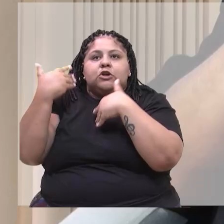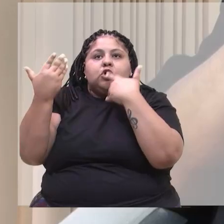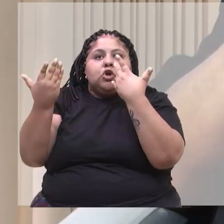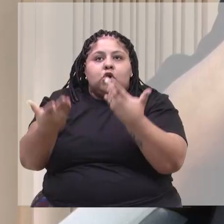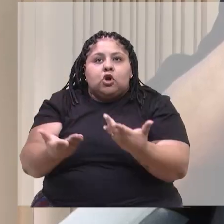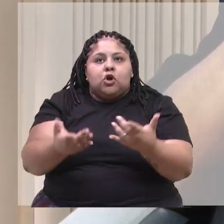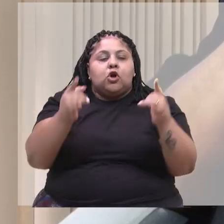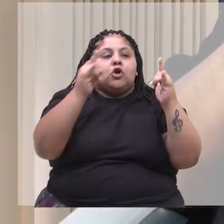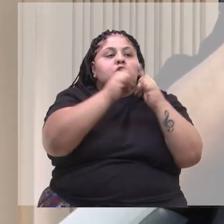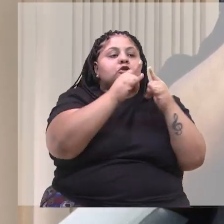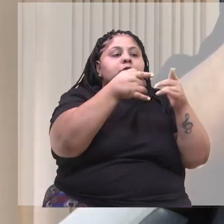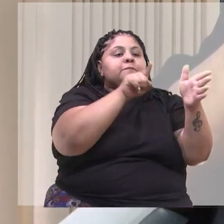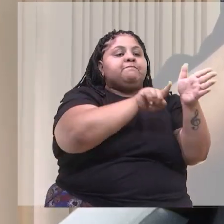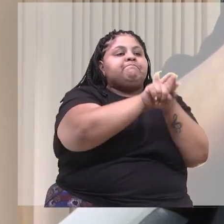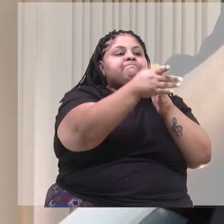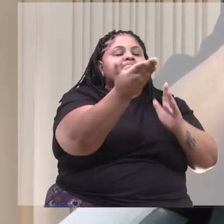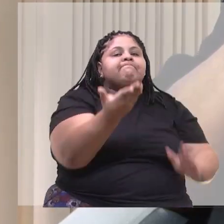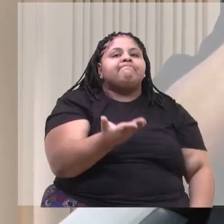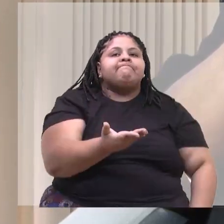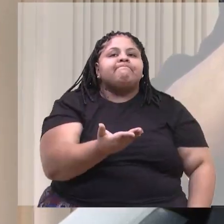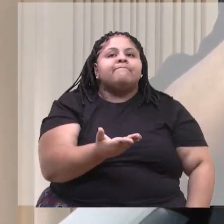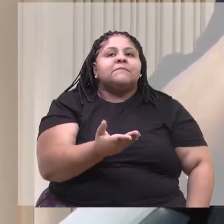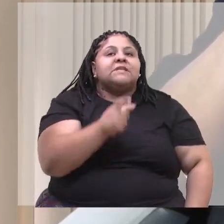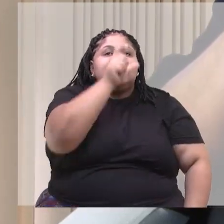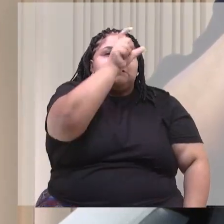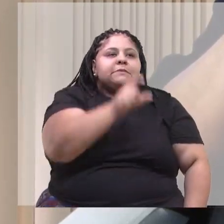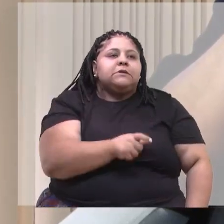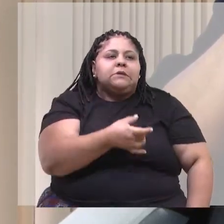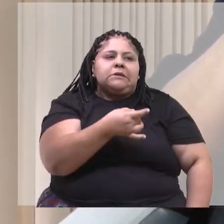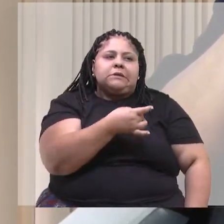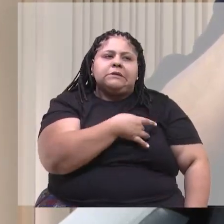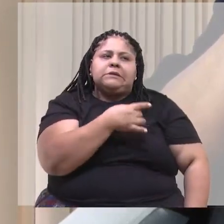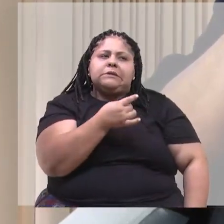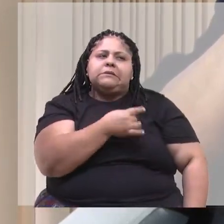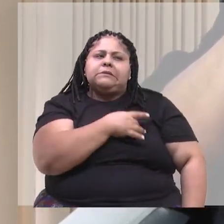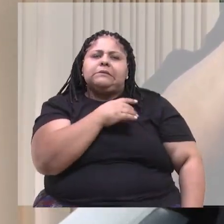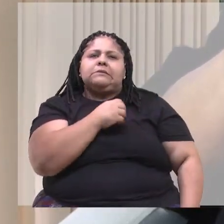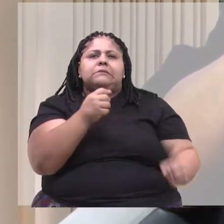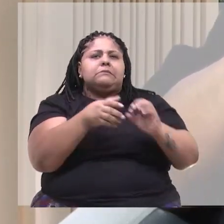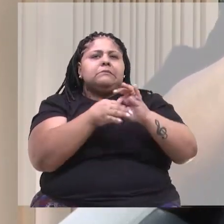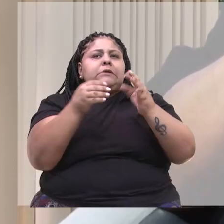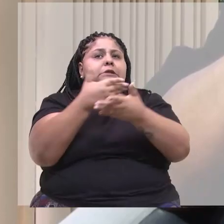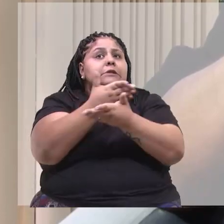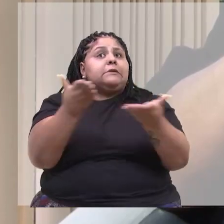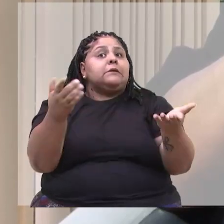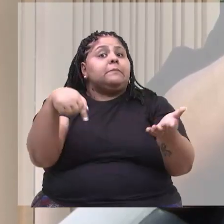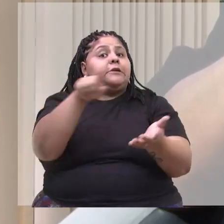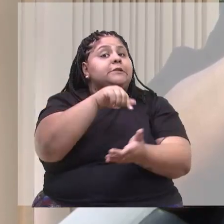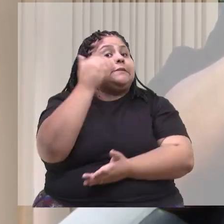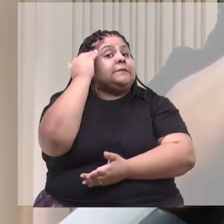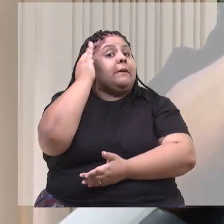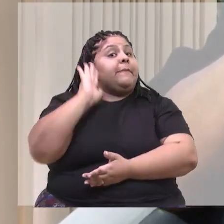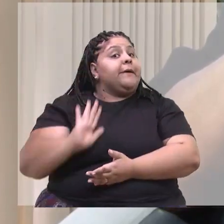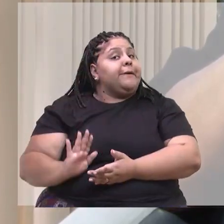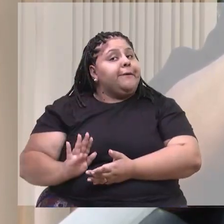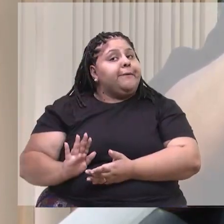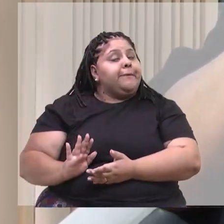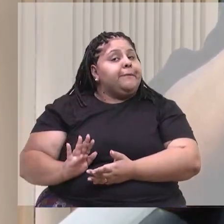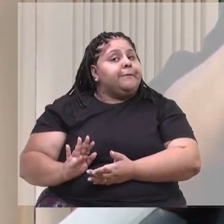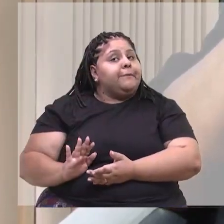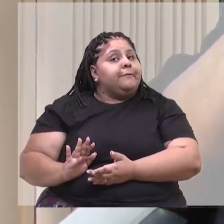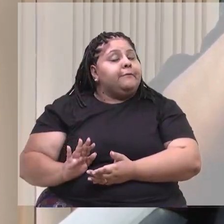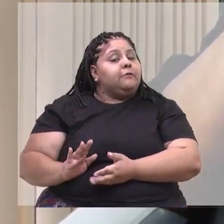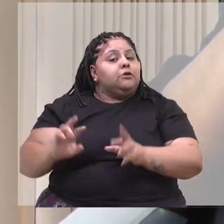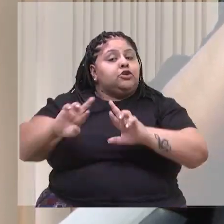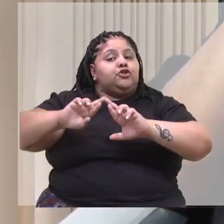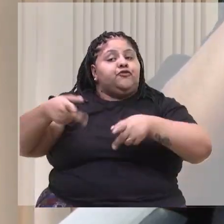quando tu vai para a entidade perguntar, as pessoas ficam meio com medo de abrir as portas para a gente ficar sabendo. Não é